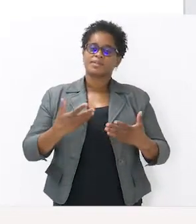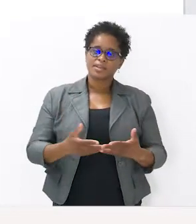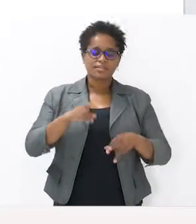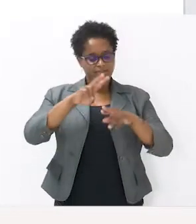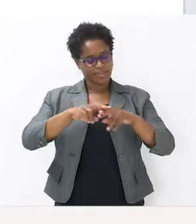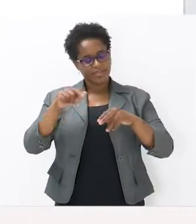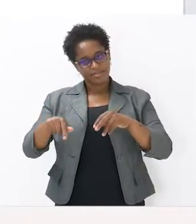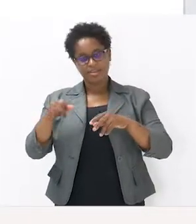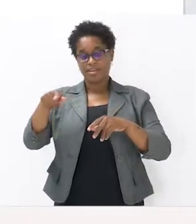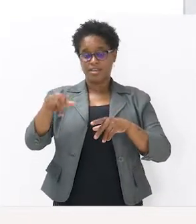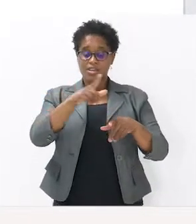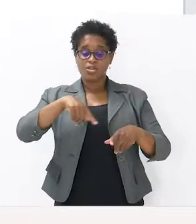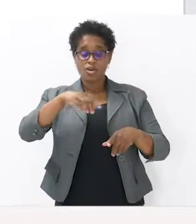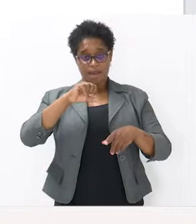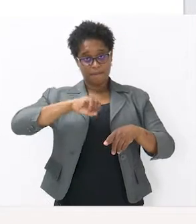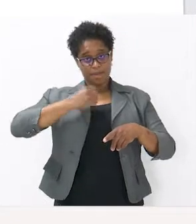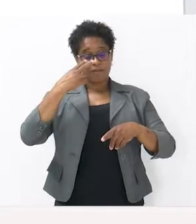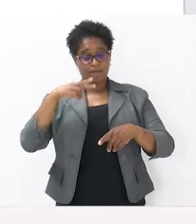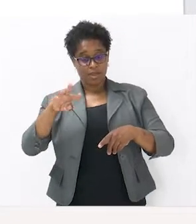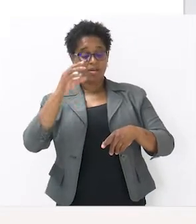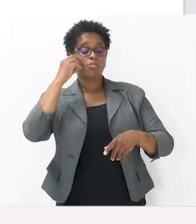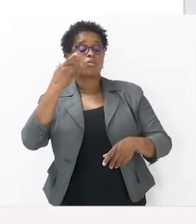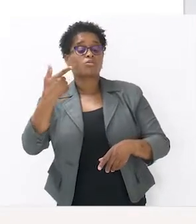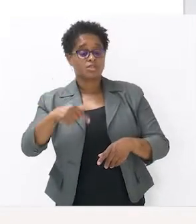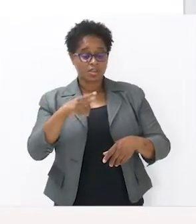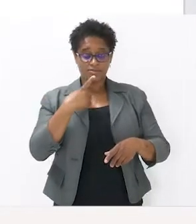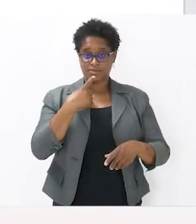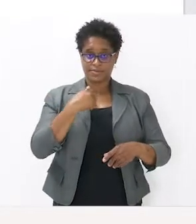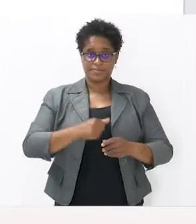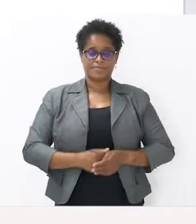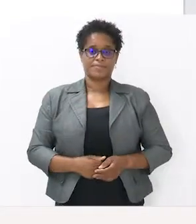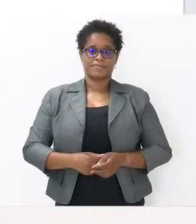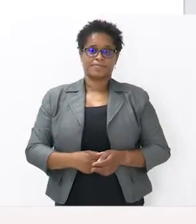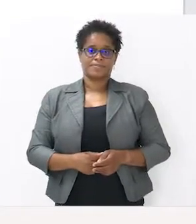Senta-te aí, no meu lugar, e verás como devias proceder.